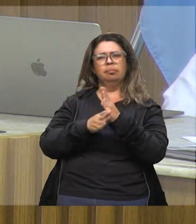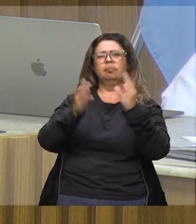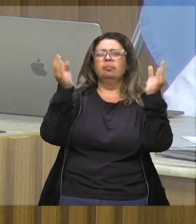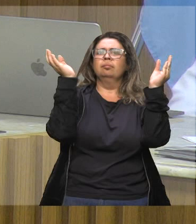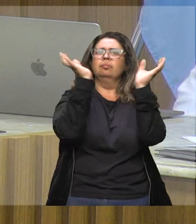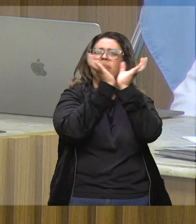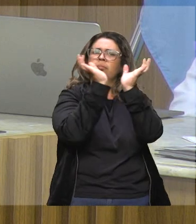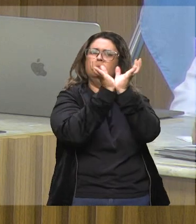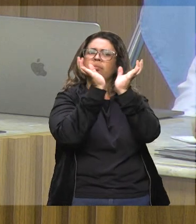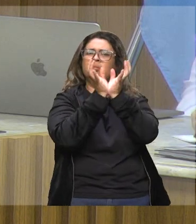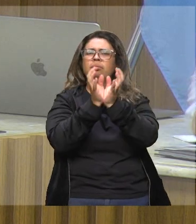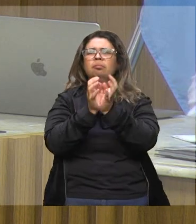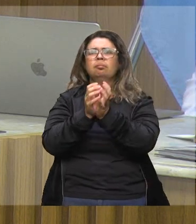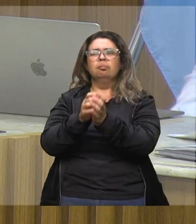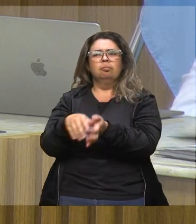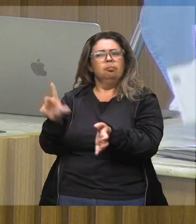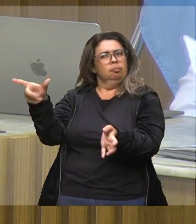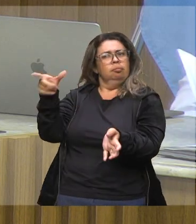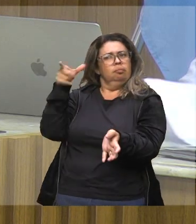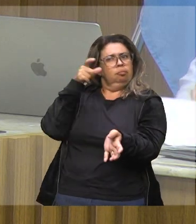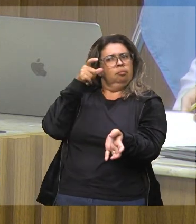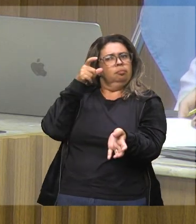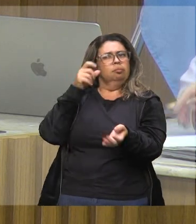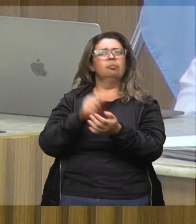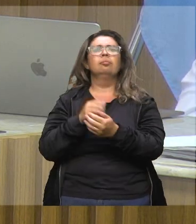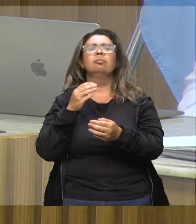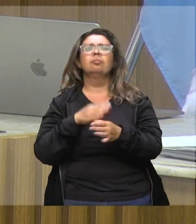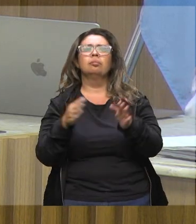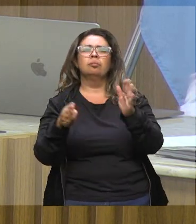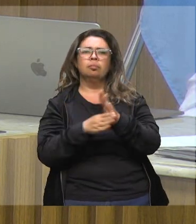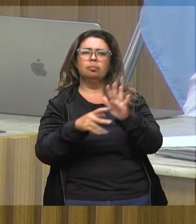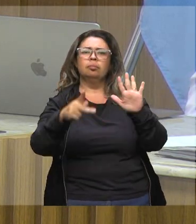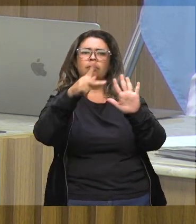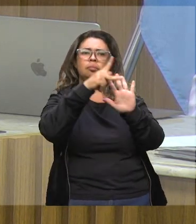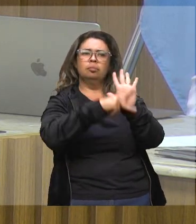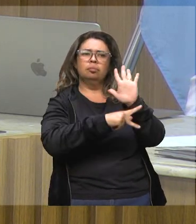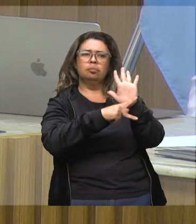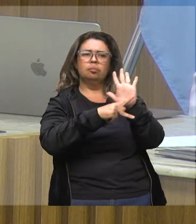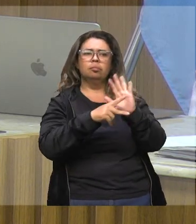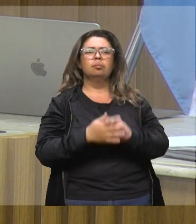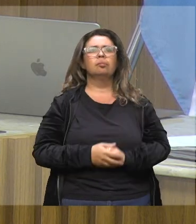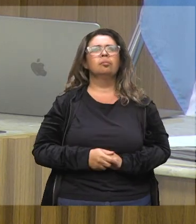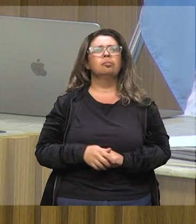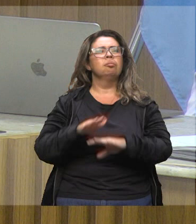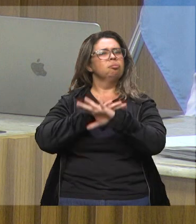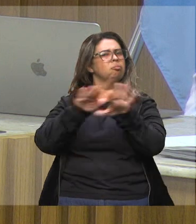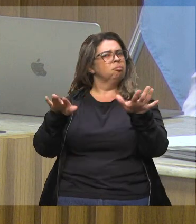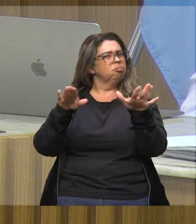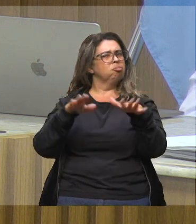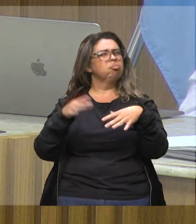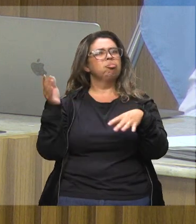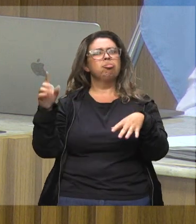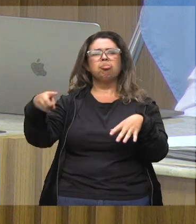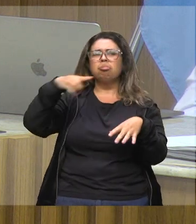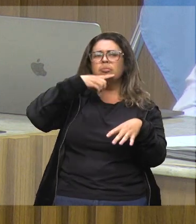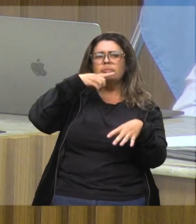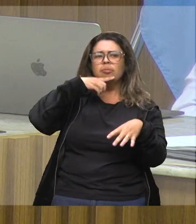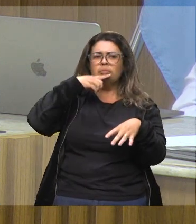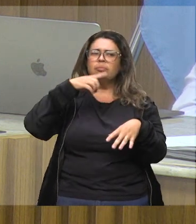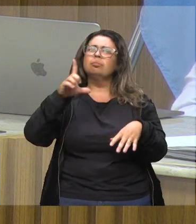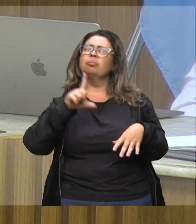atenção especial aos projetos para que sane quaisquer dúvida que possam aí